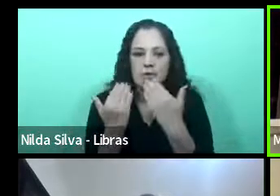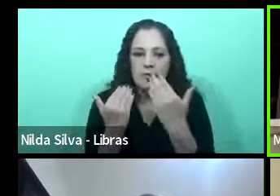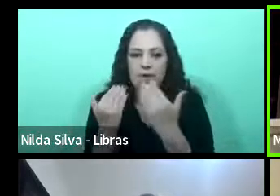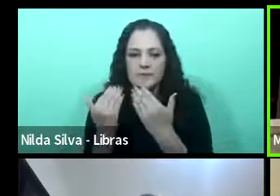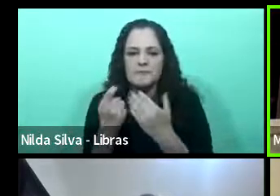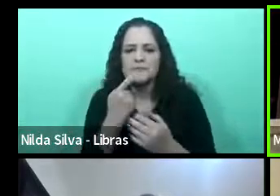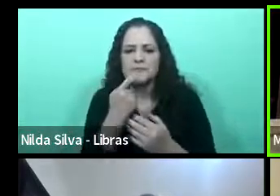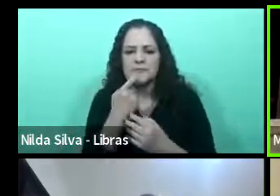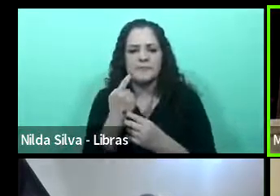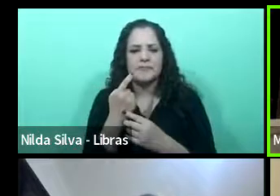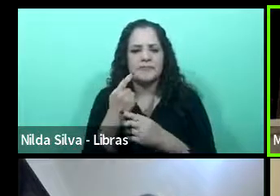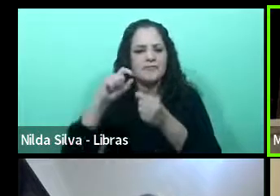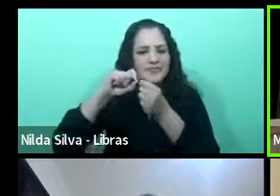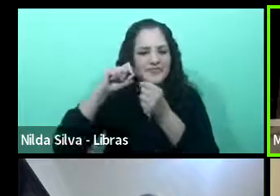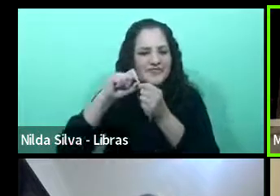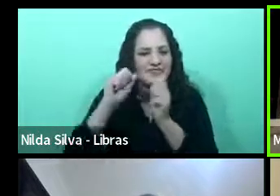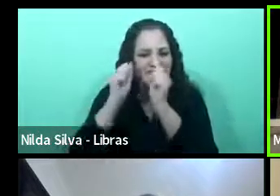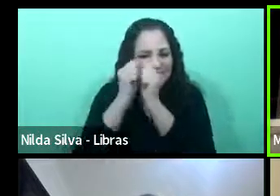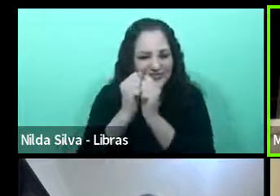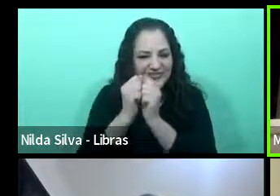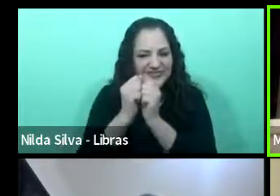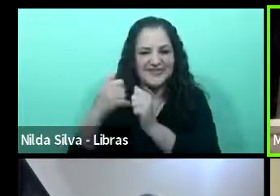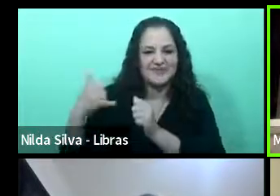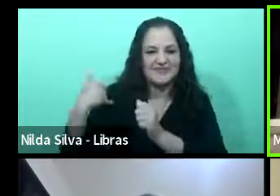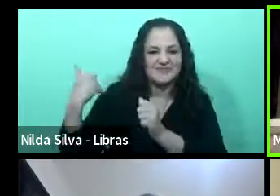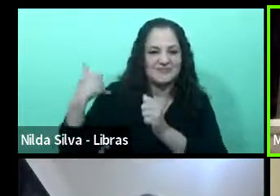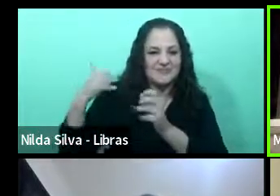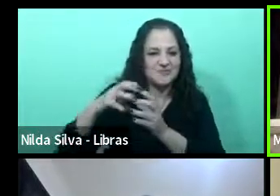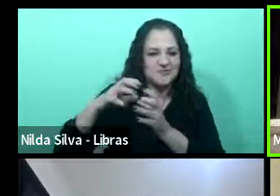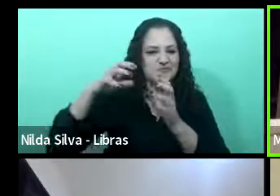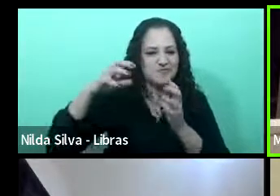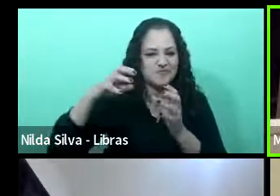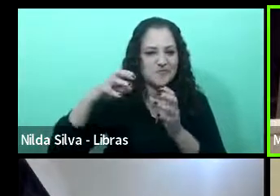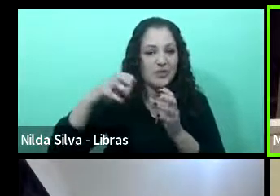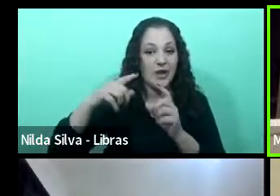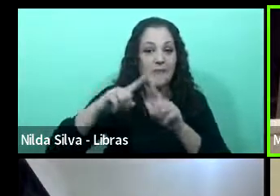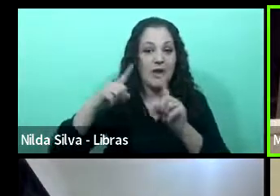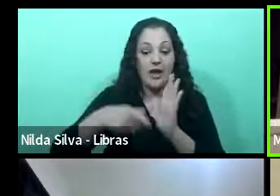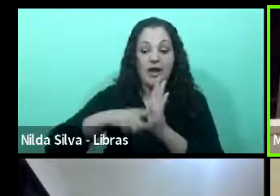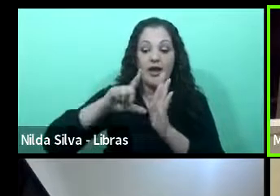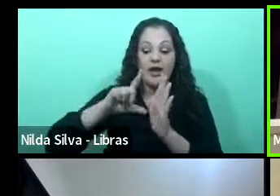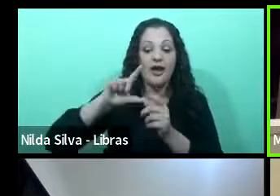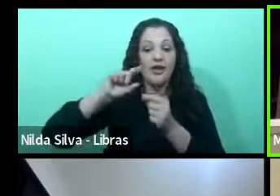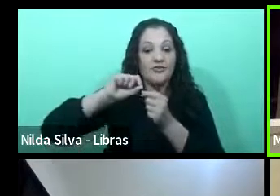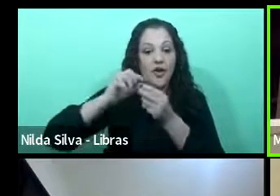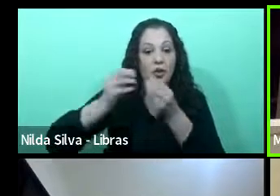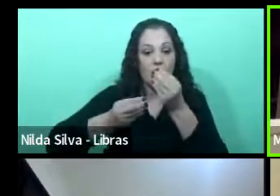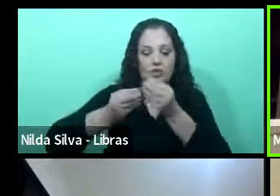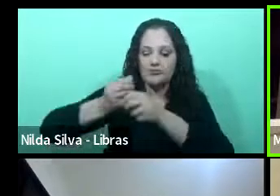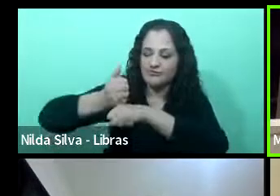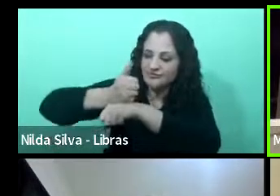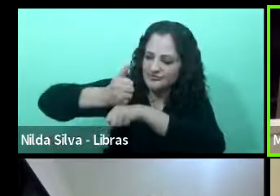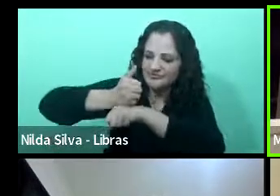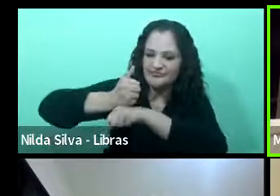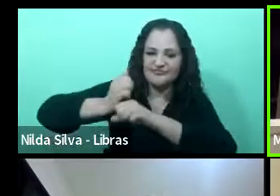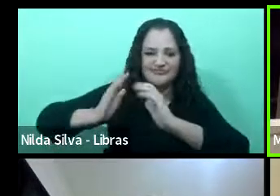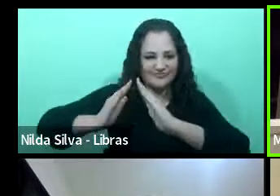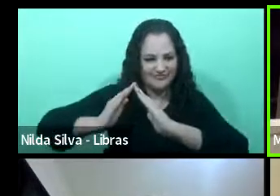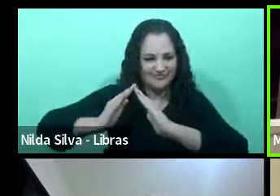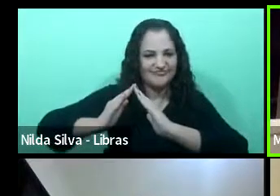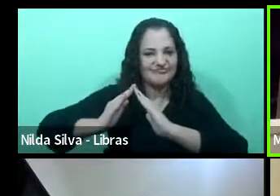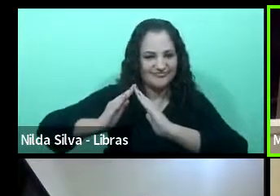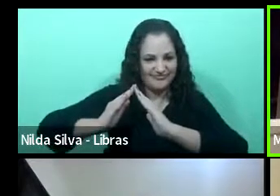recentemente fizemos com idosos, mas anteriormente nós fizemos com profissionais da residência